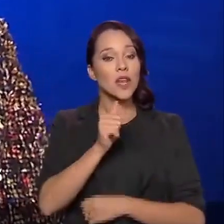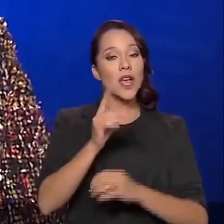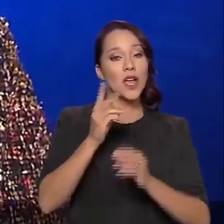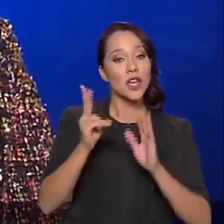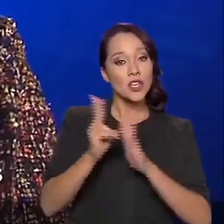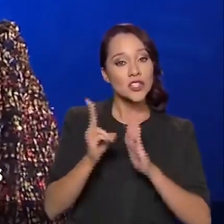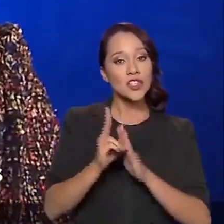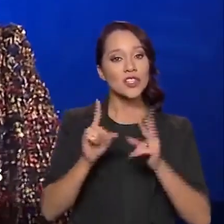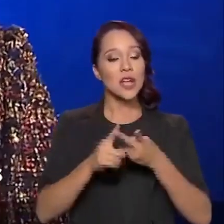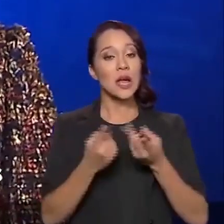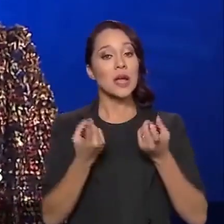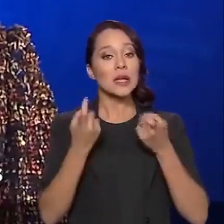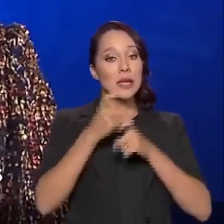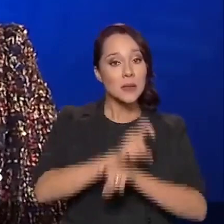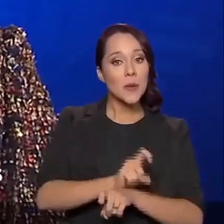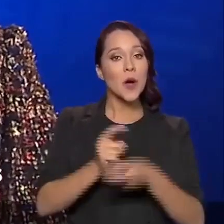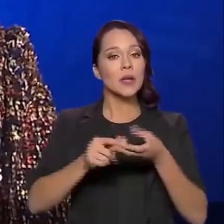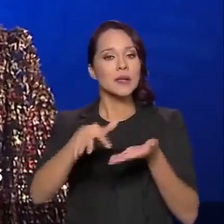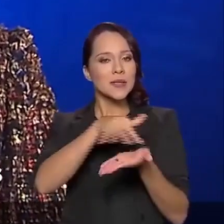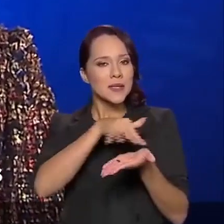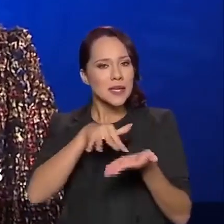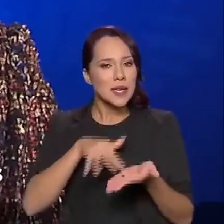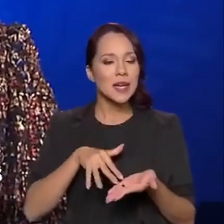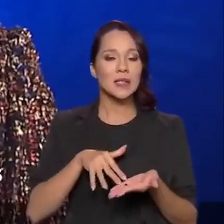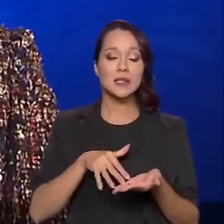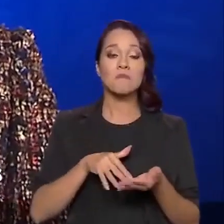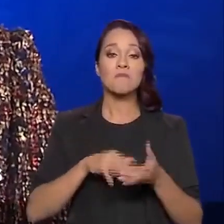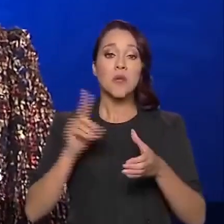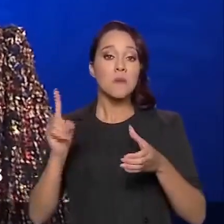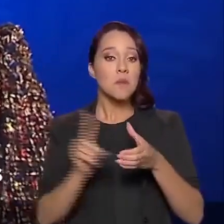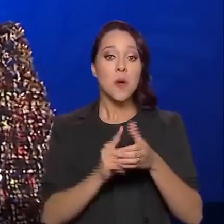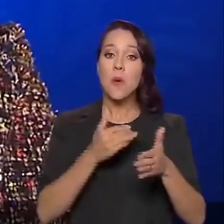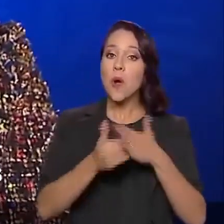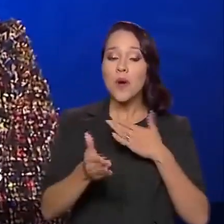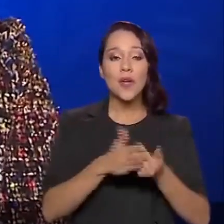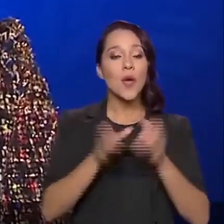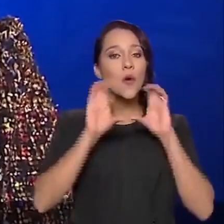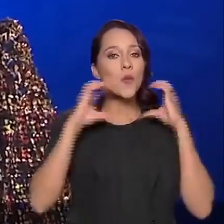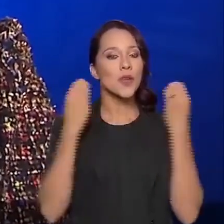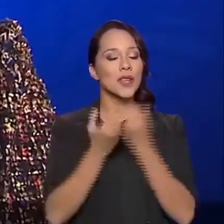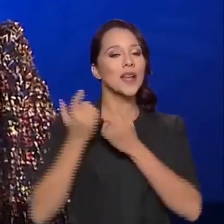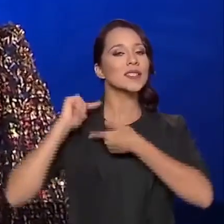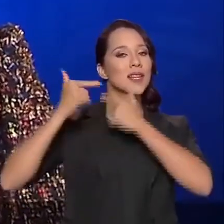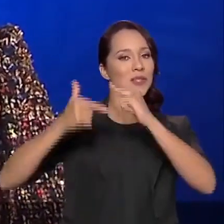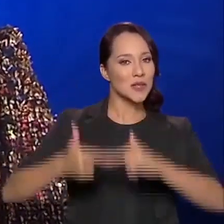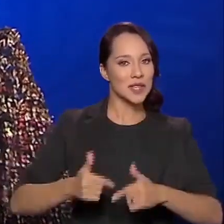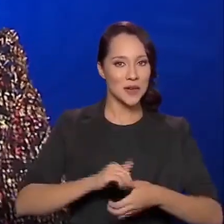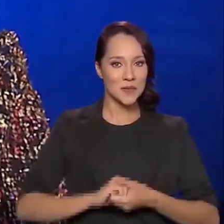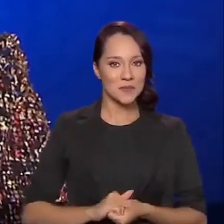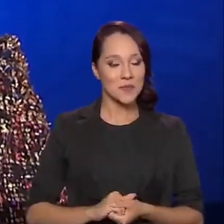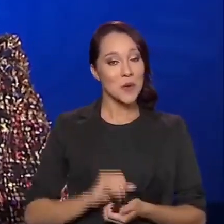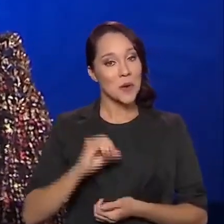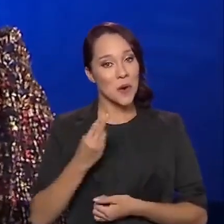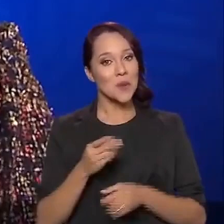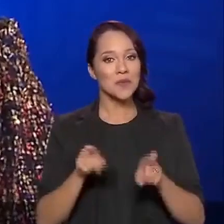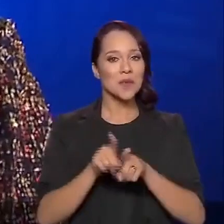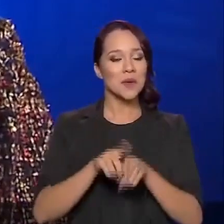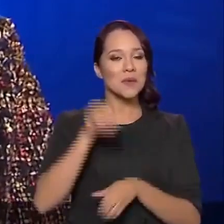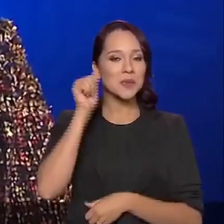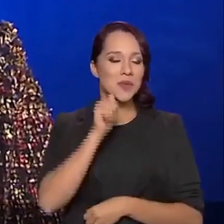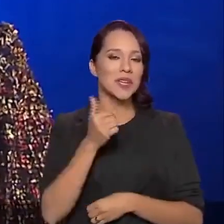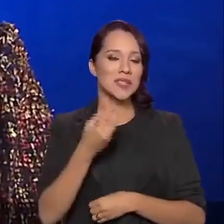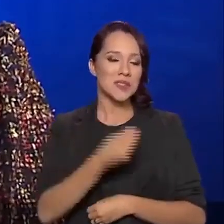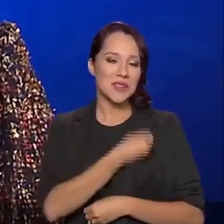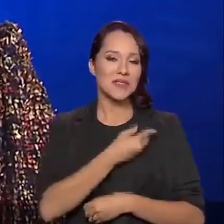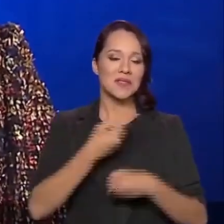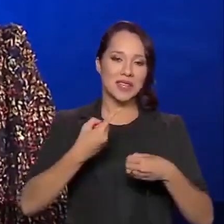mulheres indígenas, quilombolas, ciganas, membros de qualquer comunidade tradicional, ou mesmo para